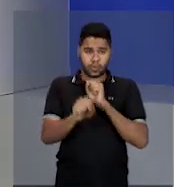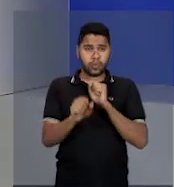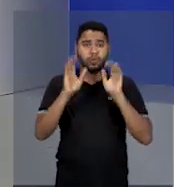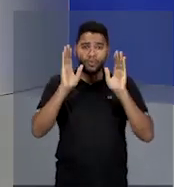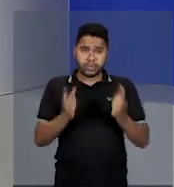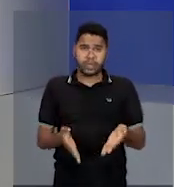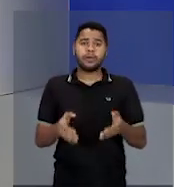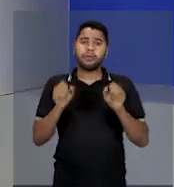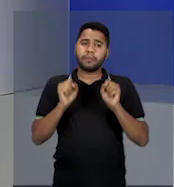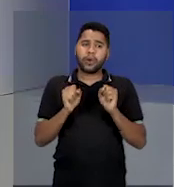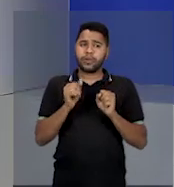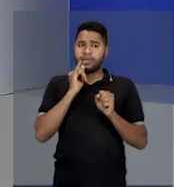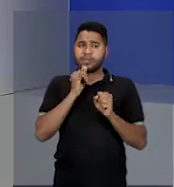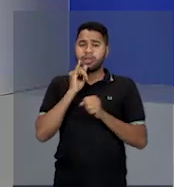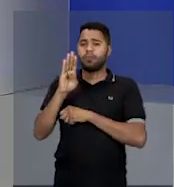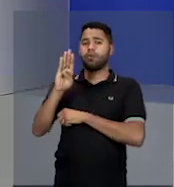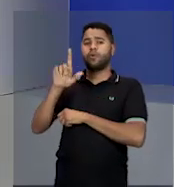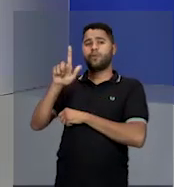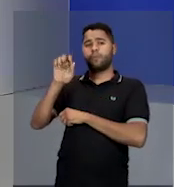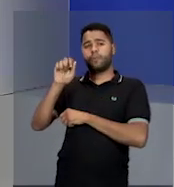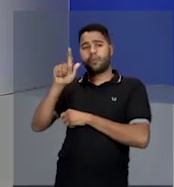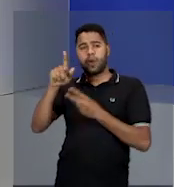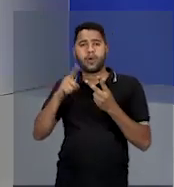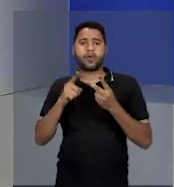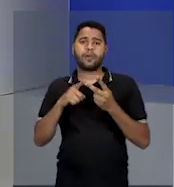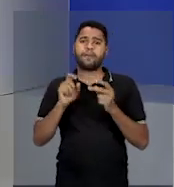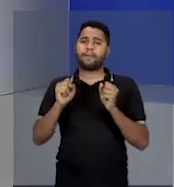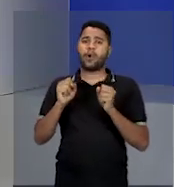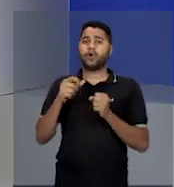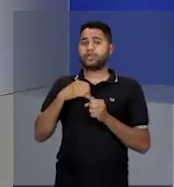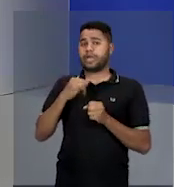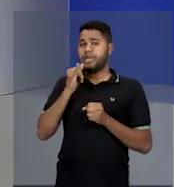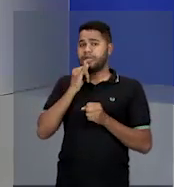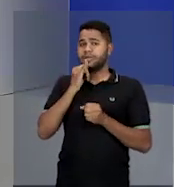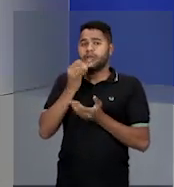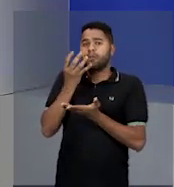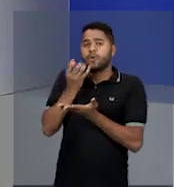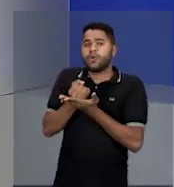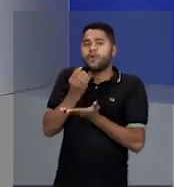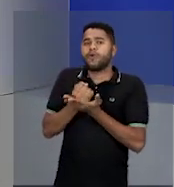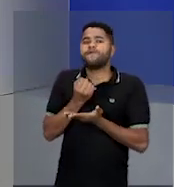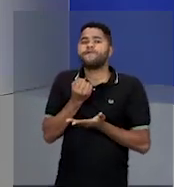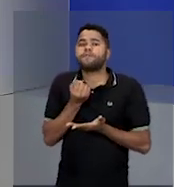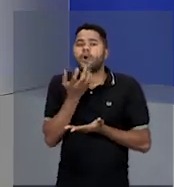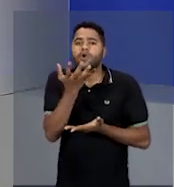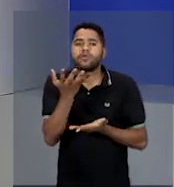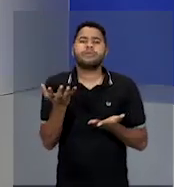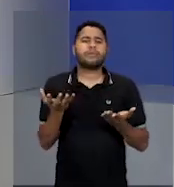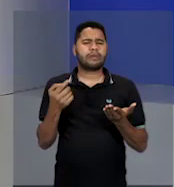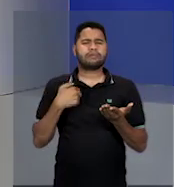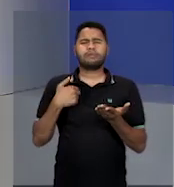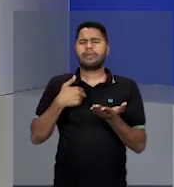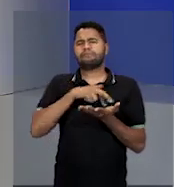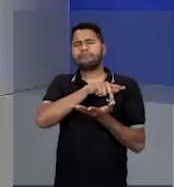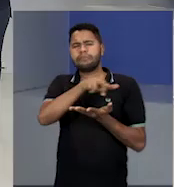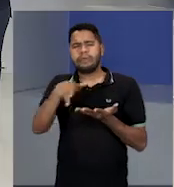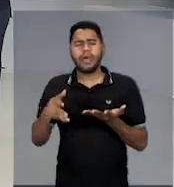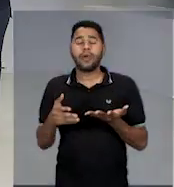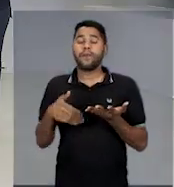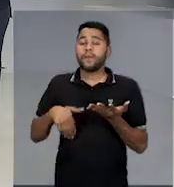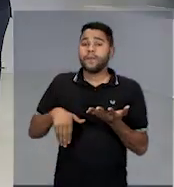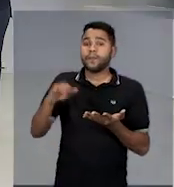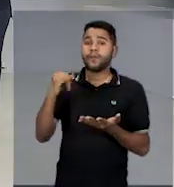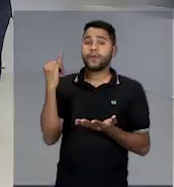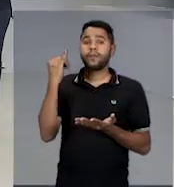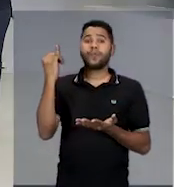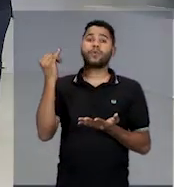isso, você pode ter um blog, você pode fazer um podcast. Então, lidando com a informação correta, né? Porque mais importante do